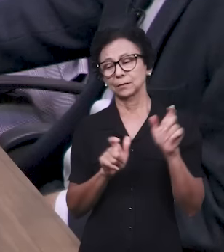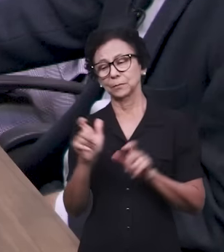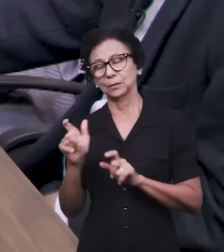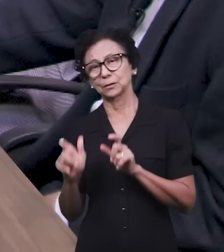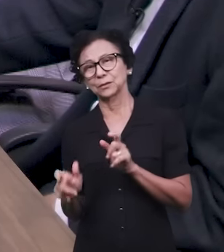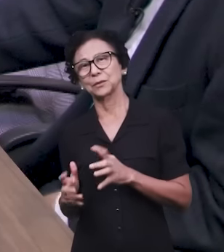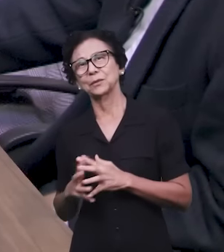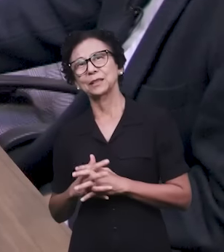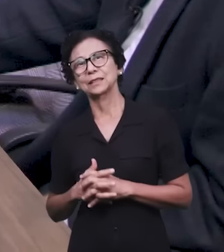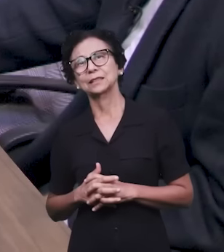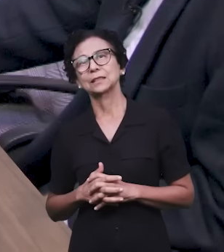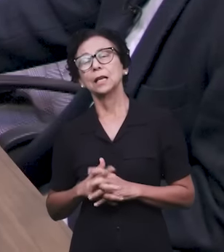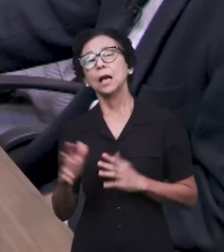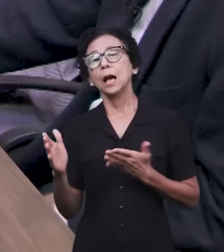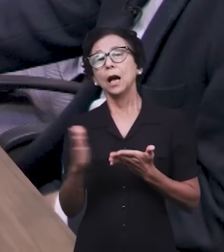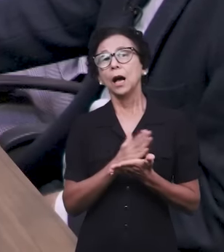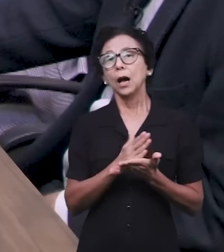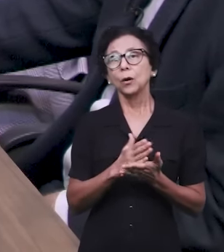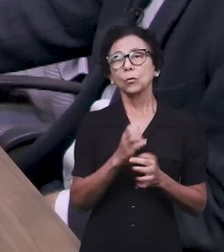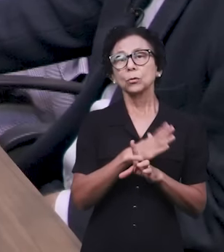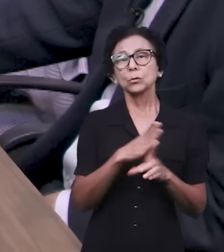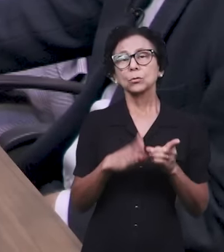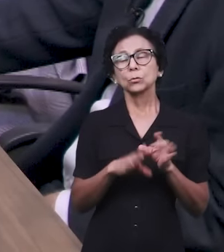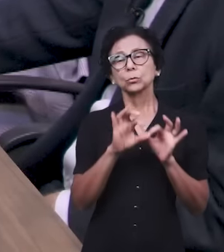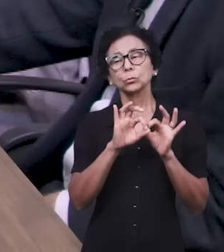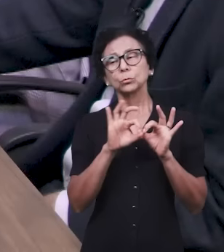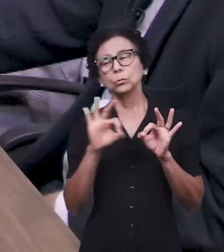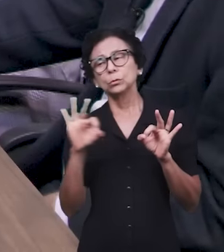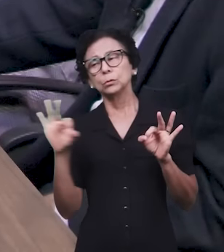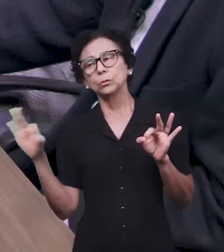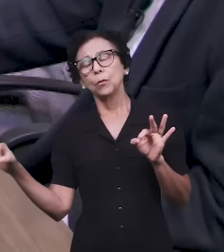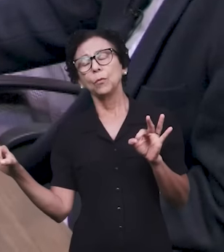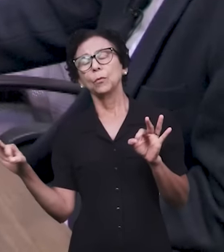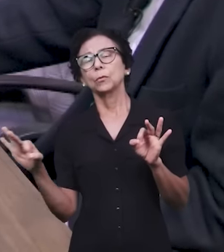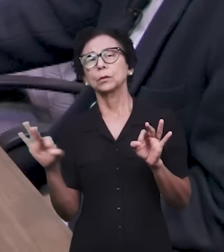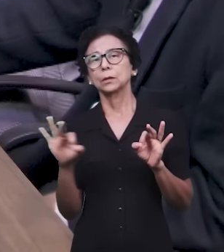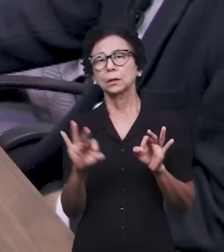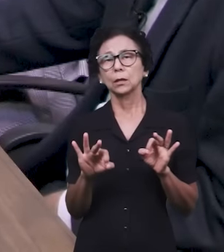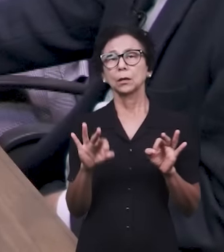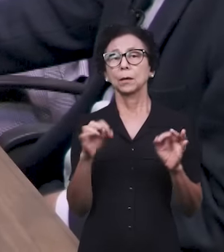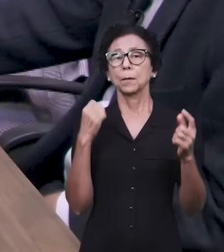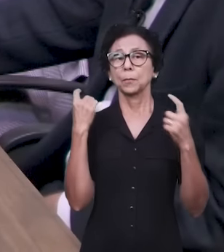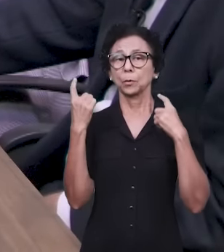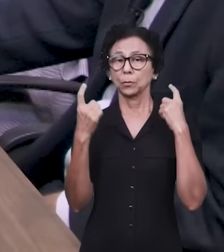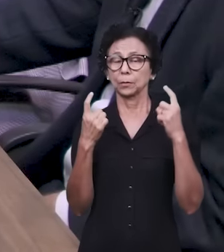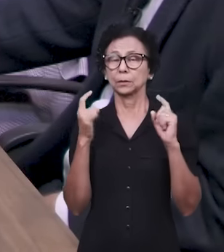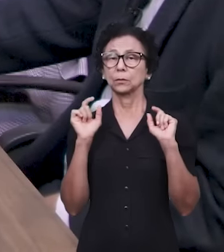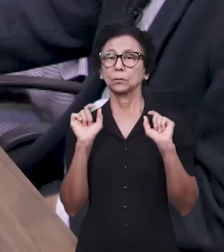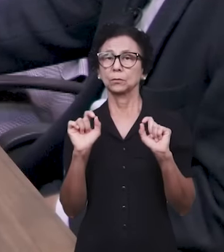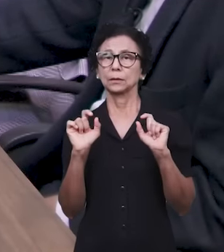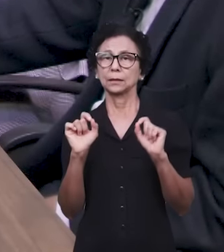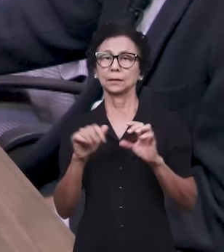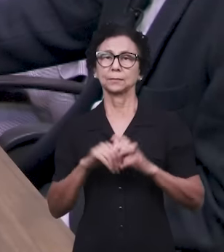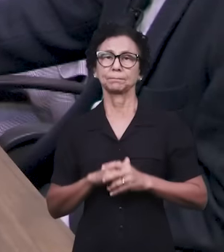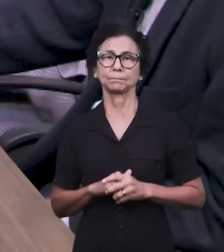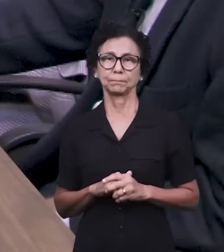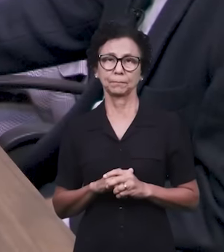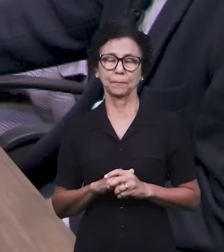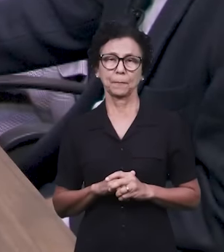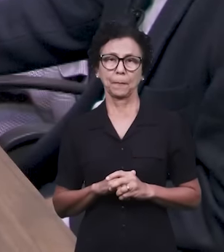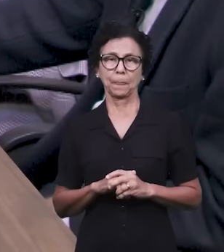preferem fazer cultos mais longos e em menor quantidade. Nós temos uma preocupação muito grande, Josias, com a solenidade. Os